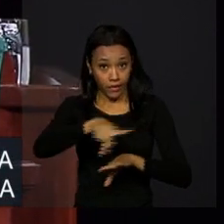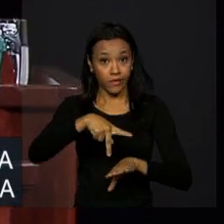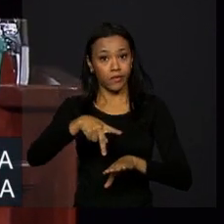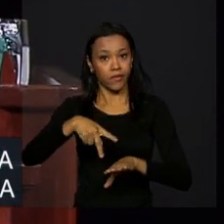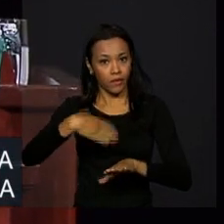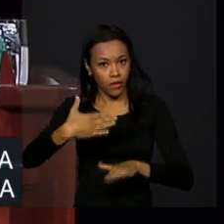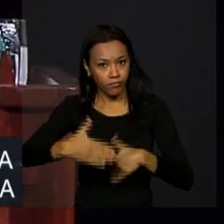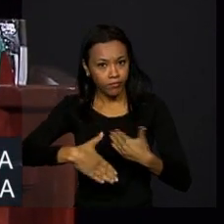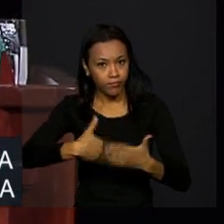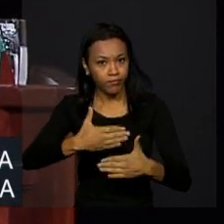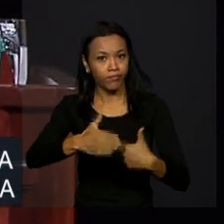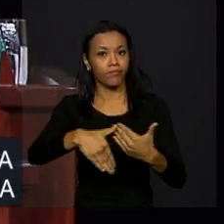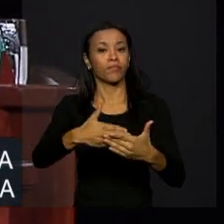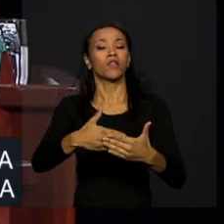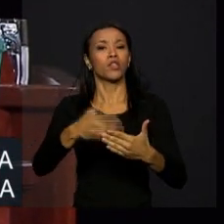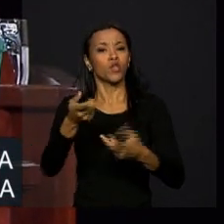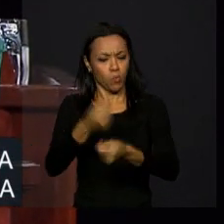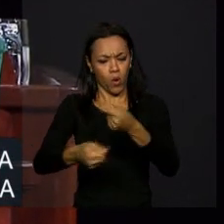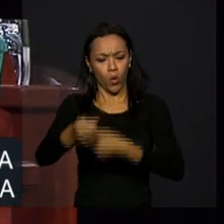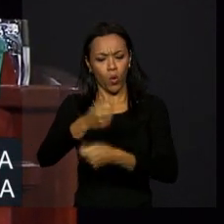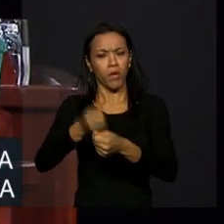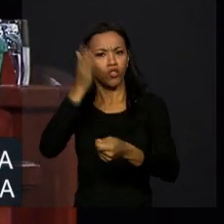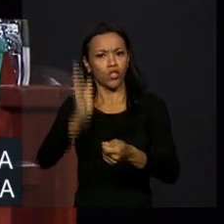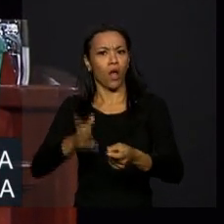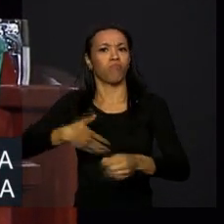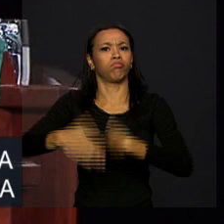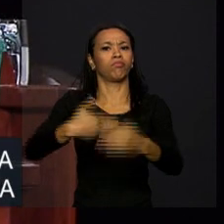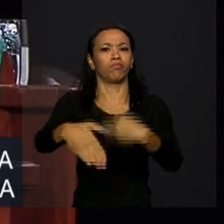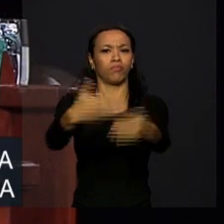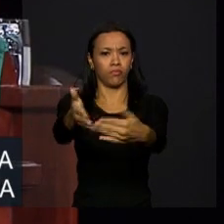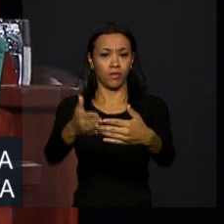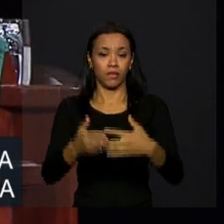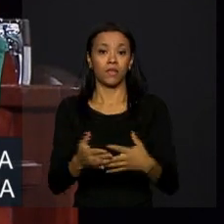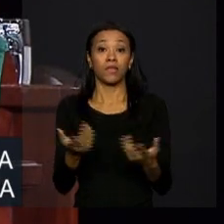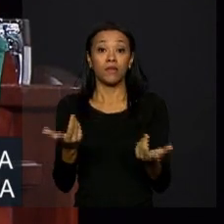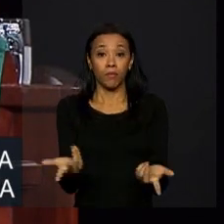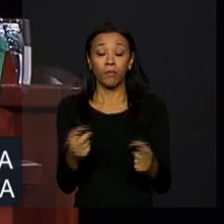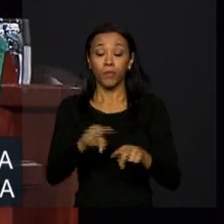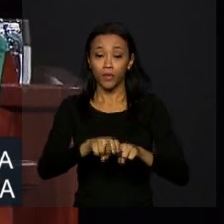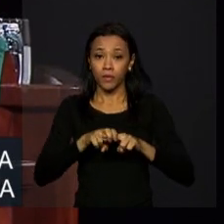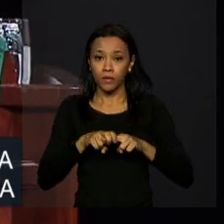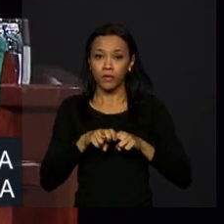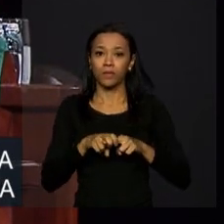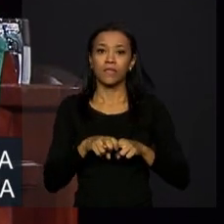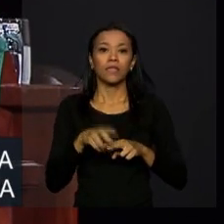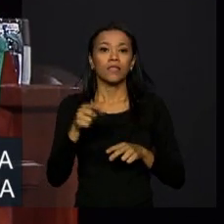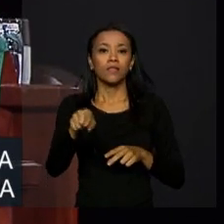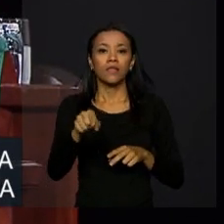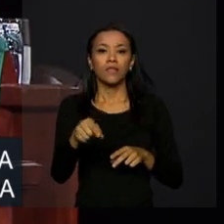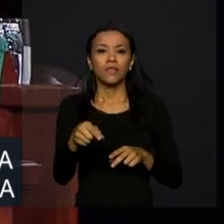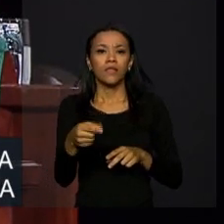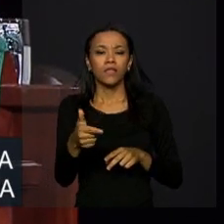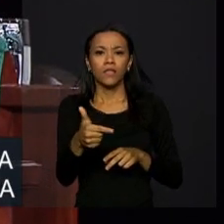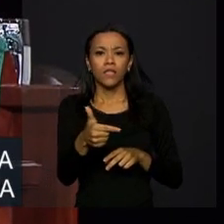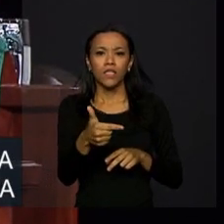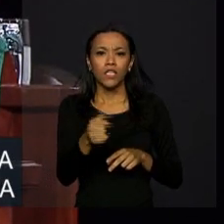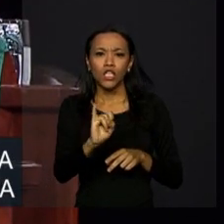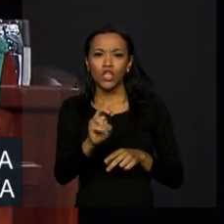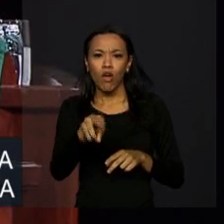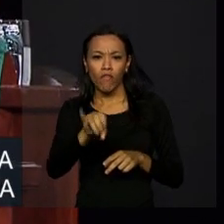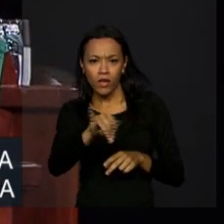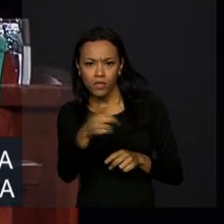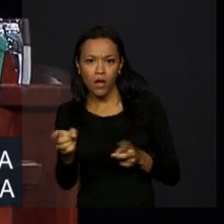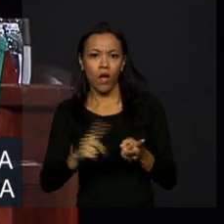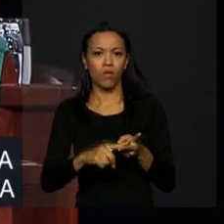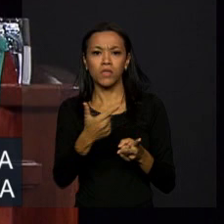economia desenvolvida sem aumentar a competitividade portanto sem inovação e sem